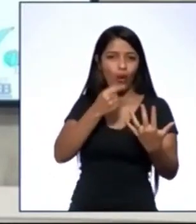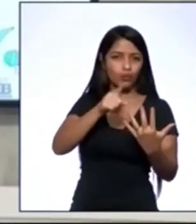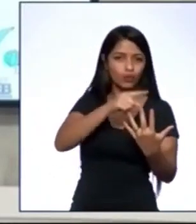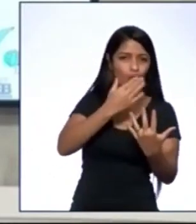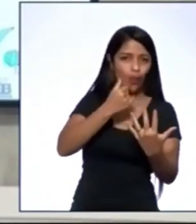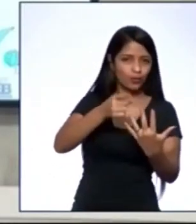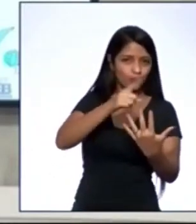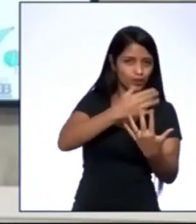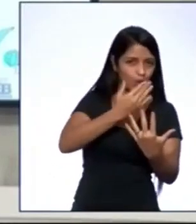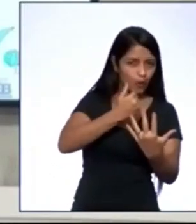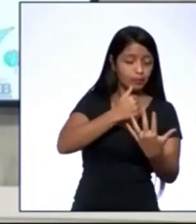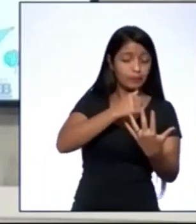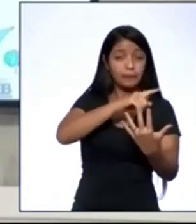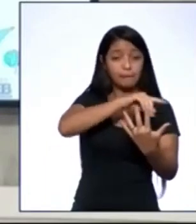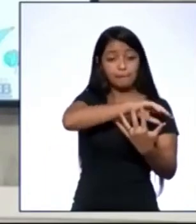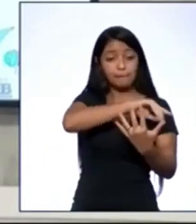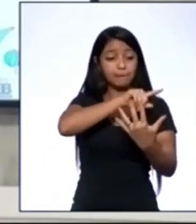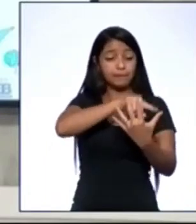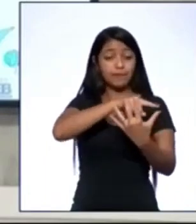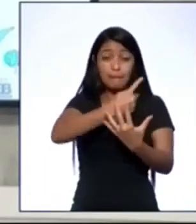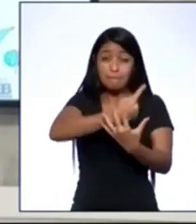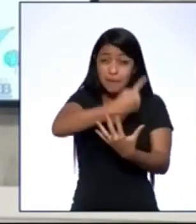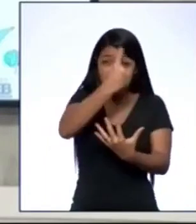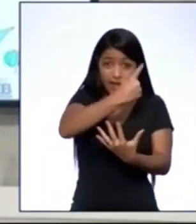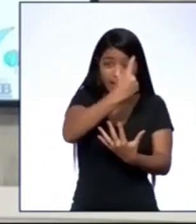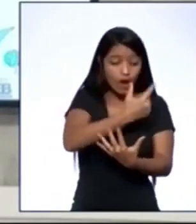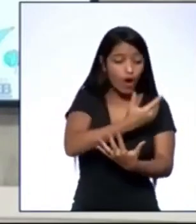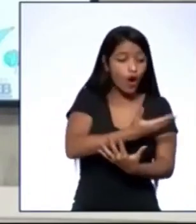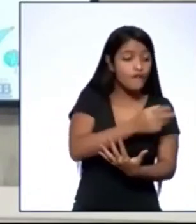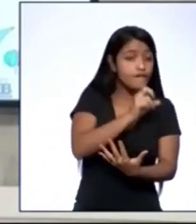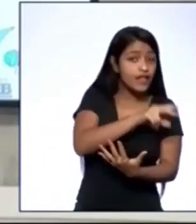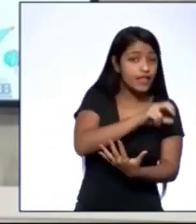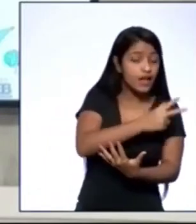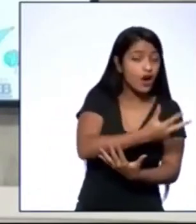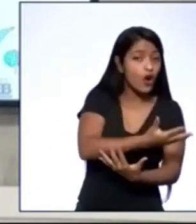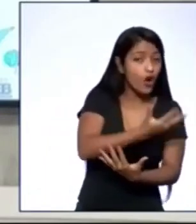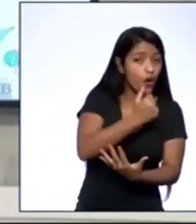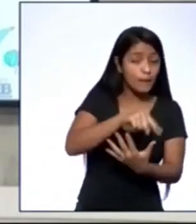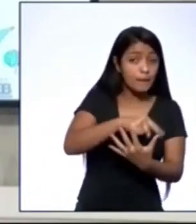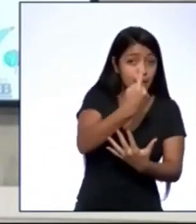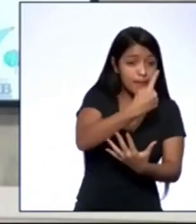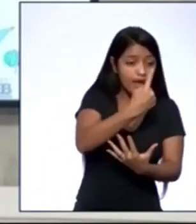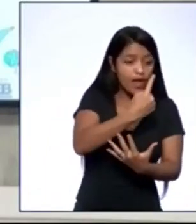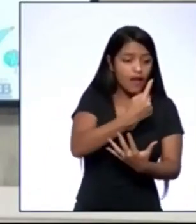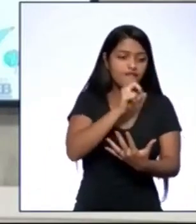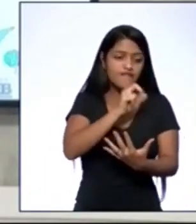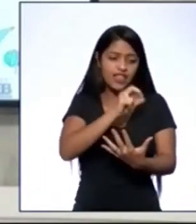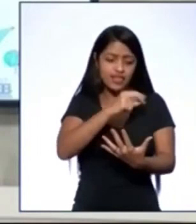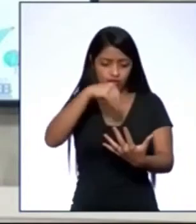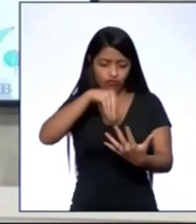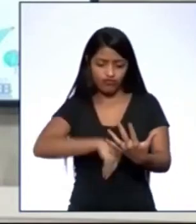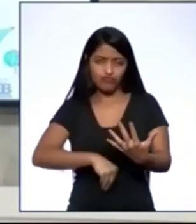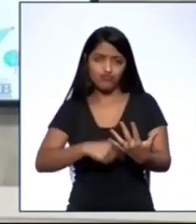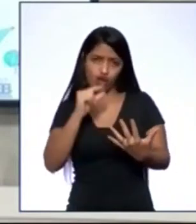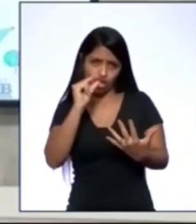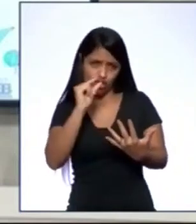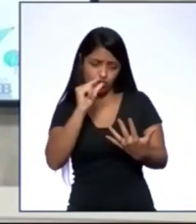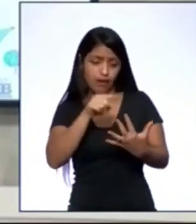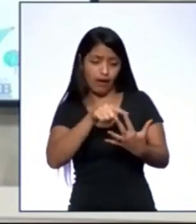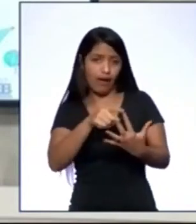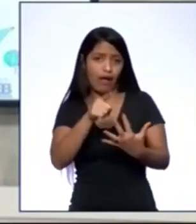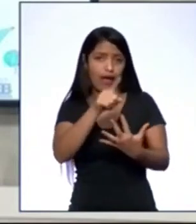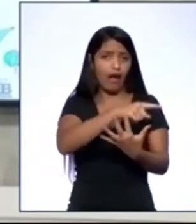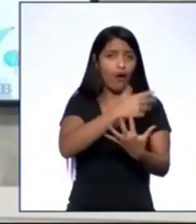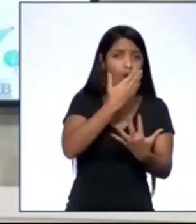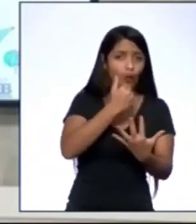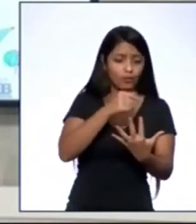menor concentração é o da base, é o do produtor. O nível que terá a maior concentração dessas substâncias é